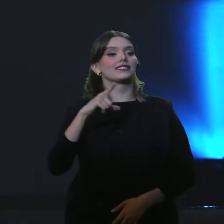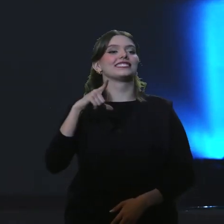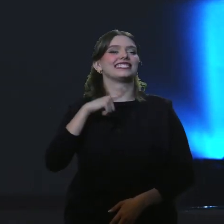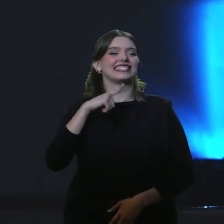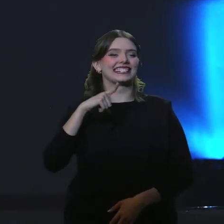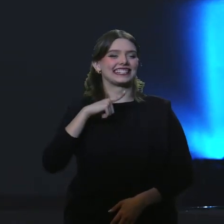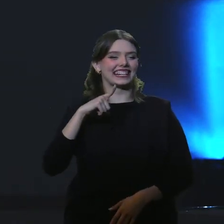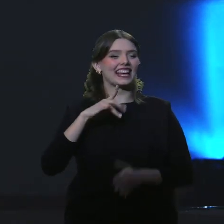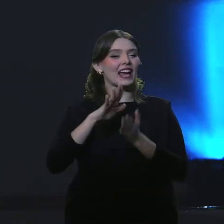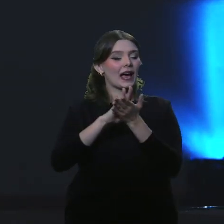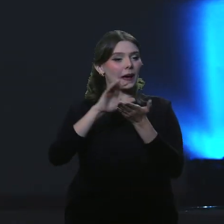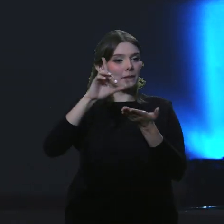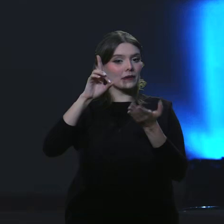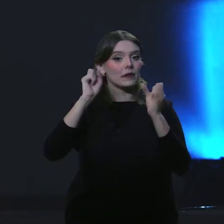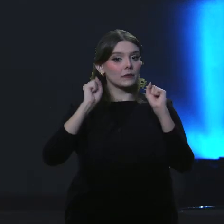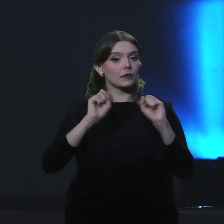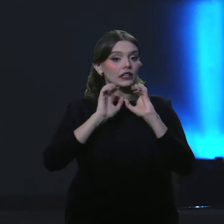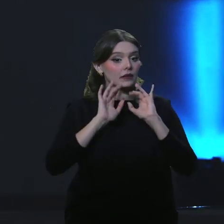Isso precisa ser colocado.